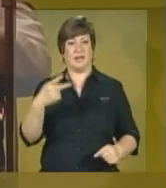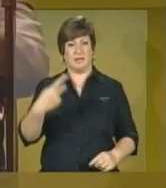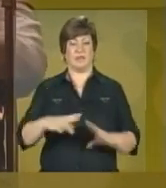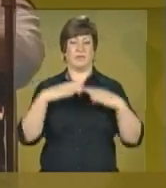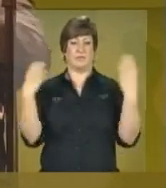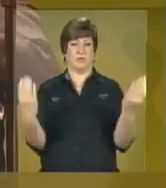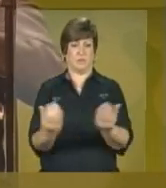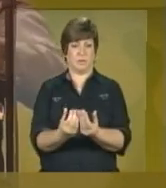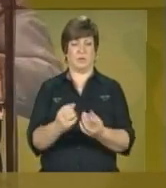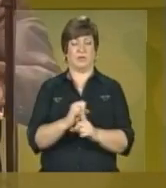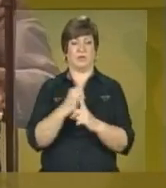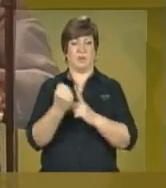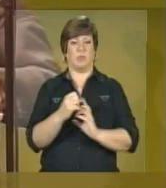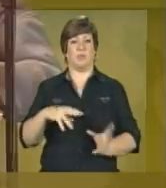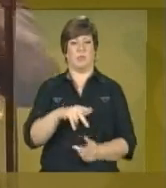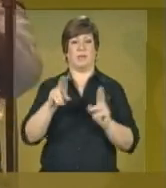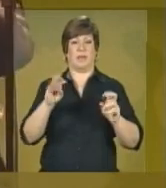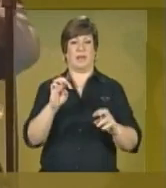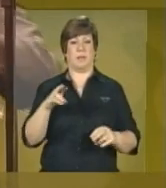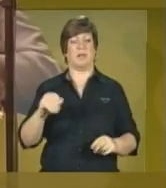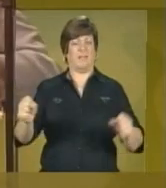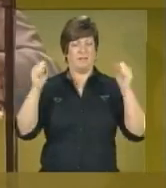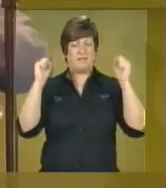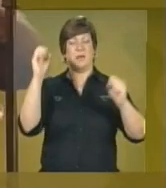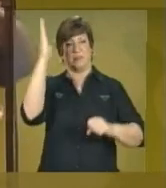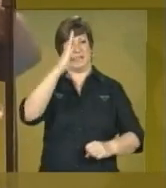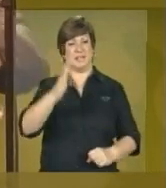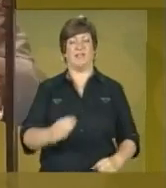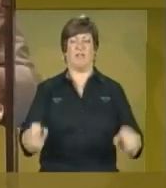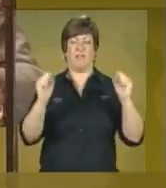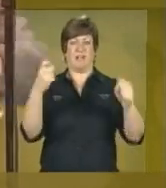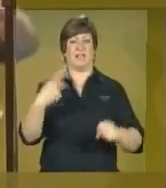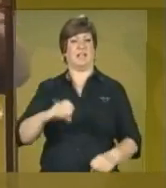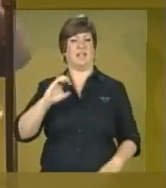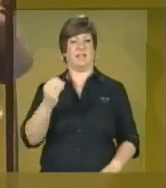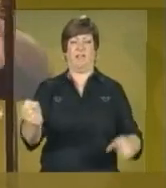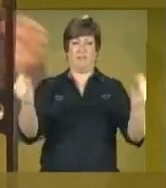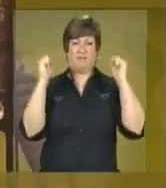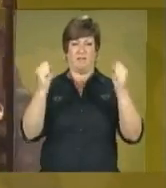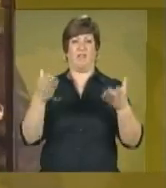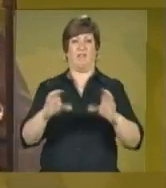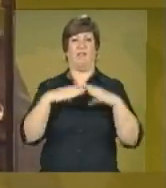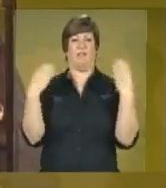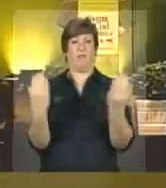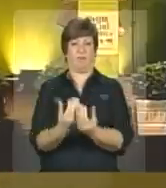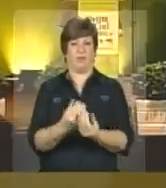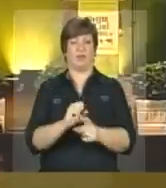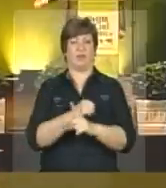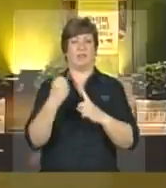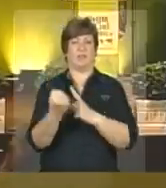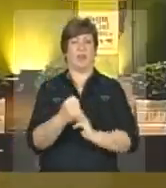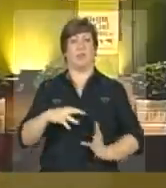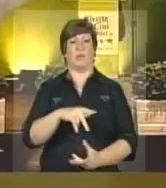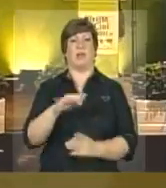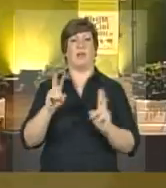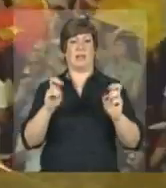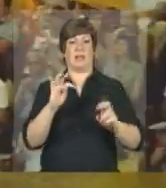Social Mundial Temático. Viva o Brasil! Viva o Rio Grande! Viva o Fórum Social Mundial